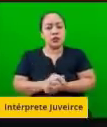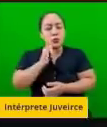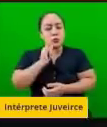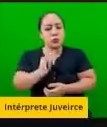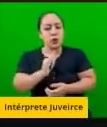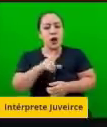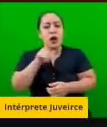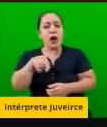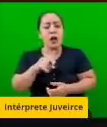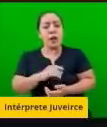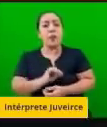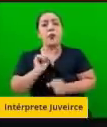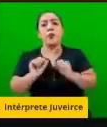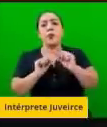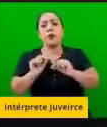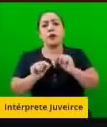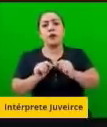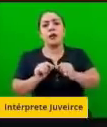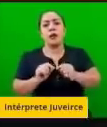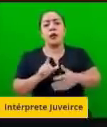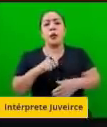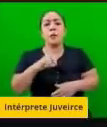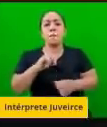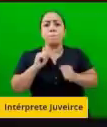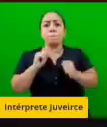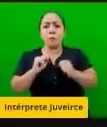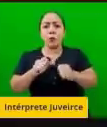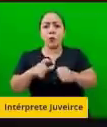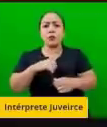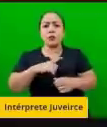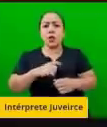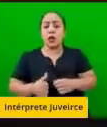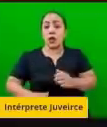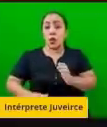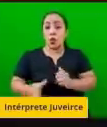a partir de uma ou mais orações e não